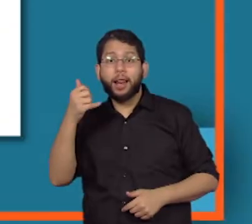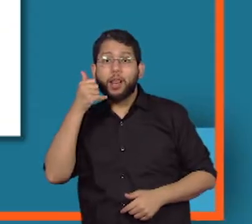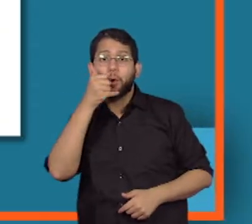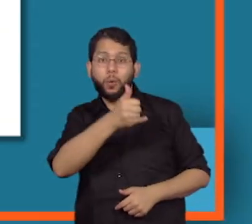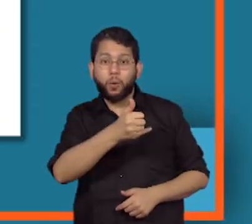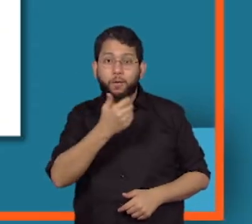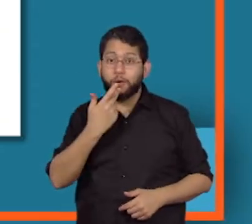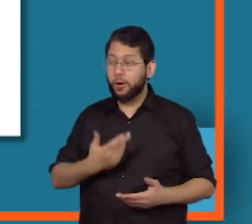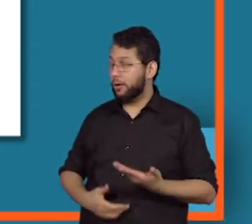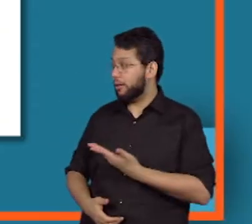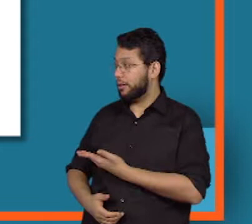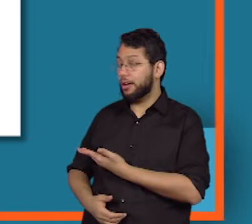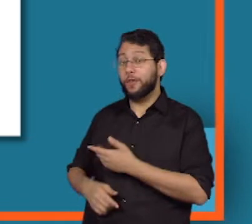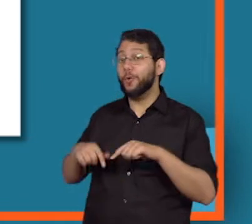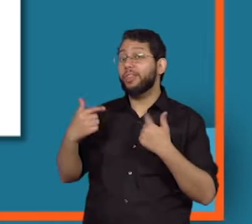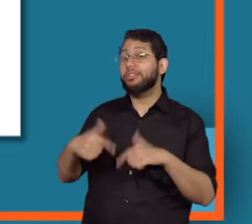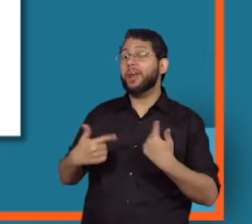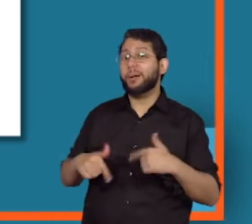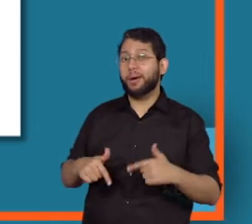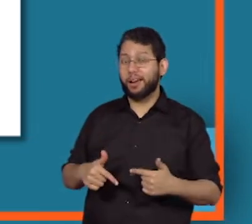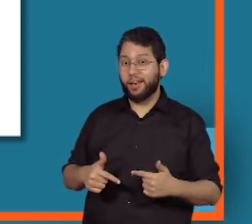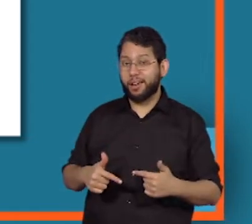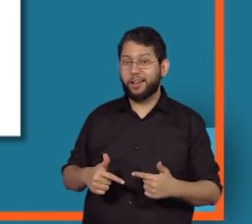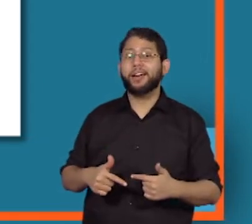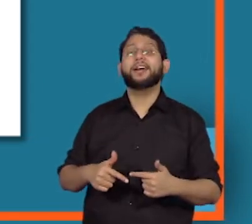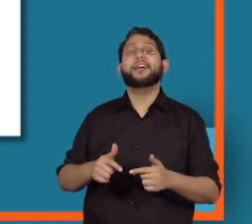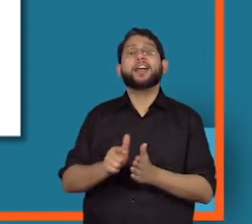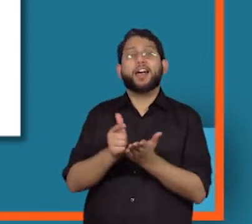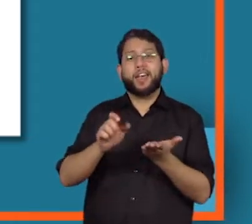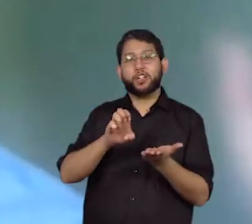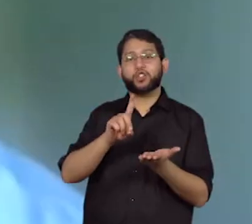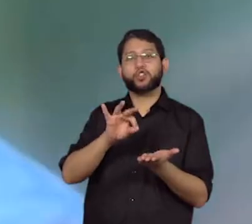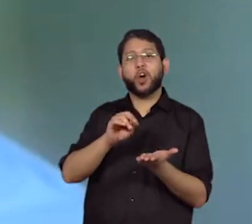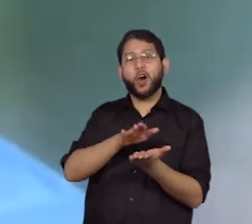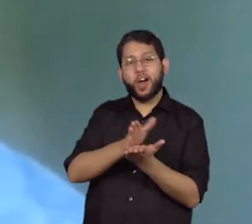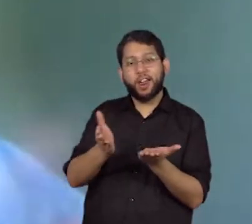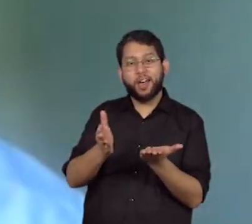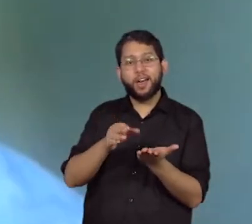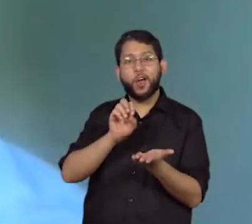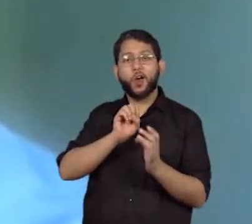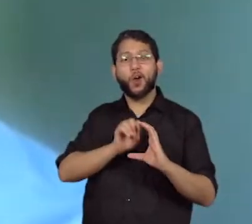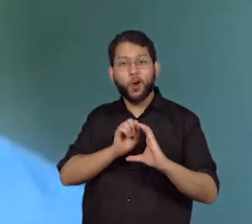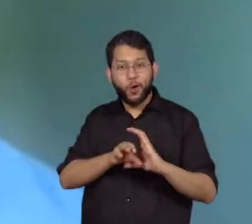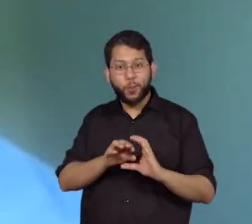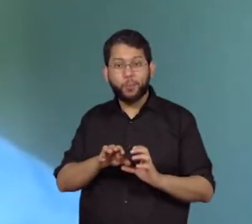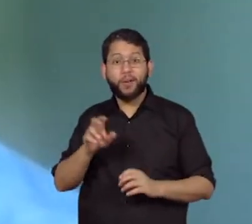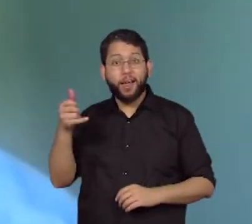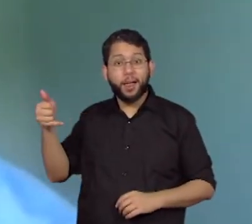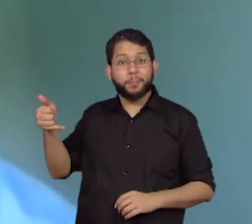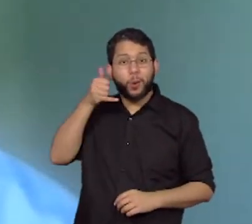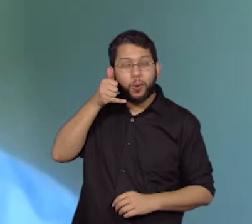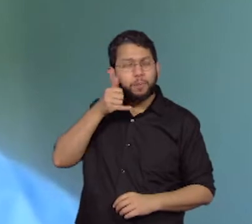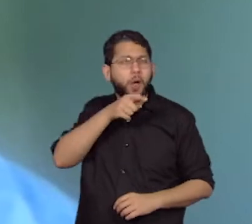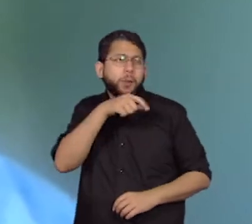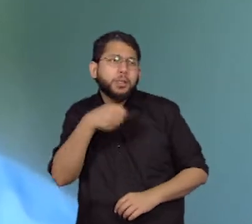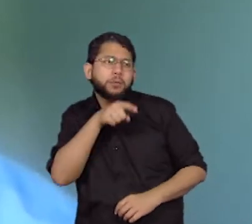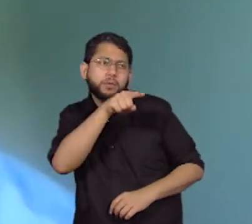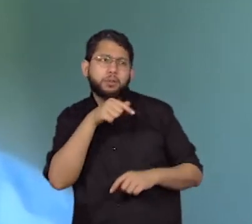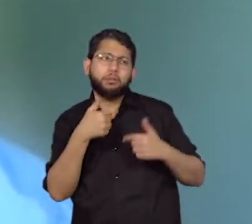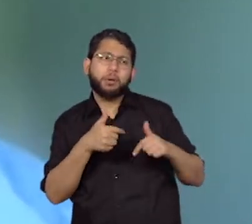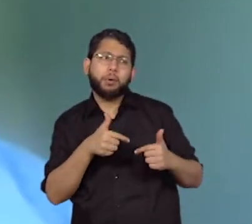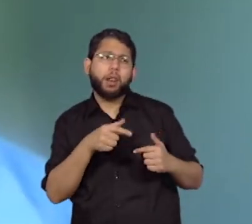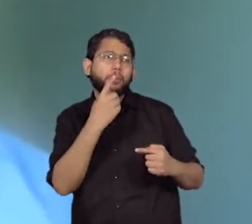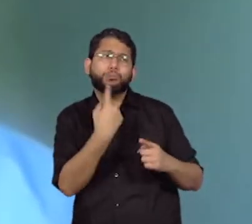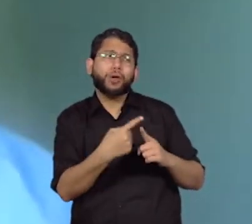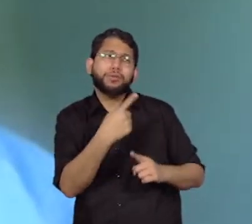Editora Globo. Ela saiu da Abril e foi para a Editora Globo, foi uma grande mudança, né? E eu preciso de alguém com seu perfil para trabalhar na Quem.